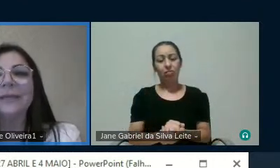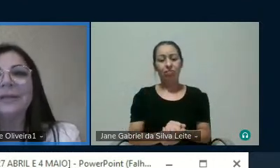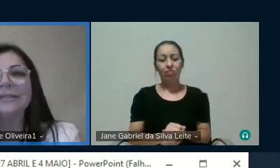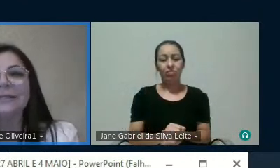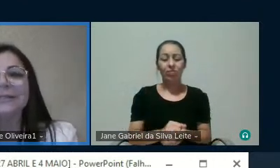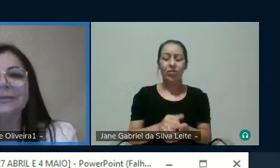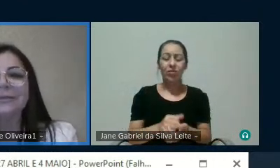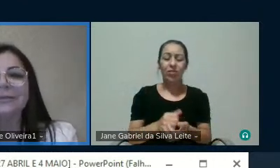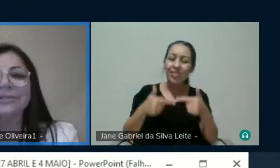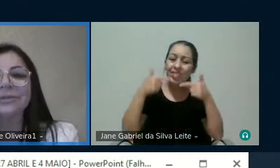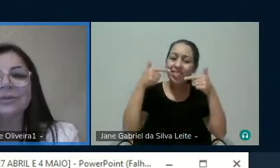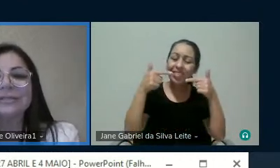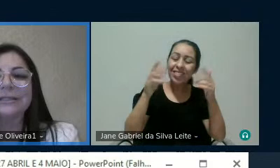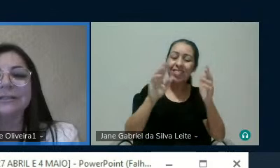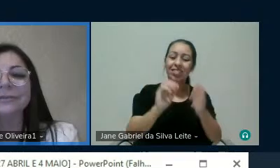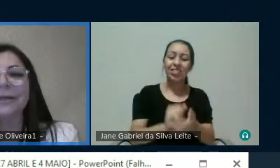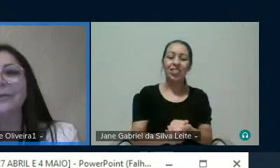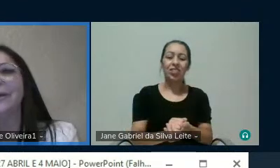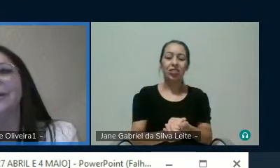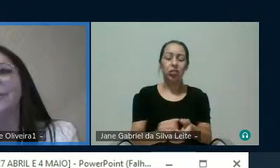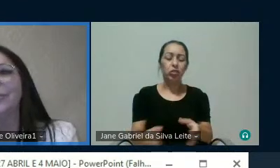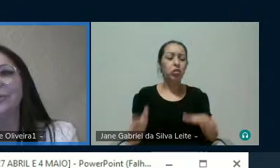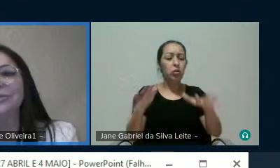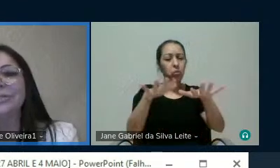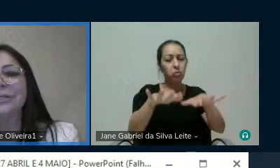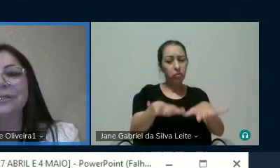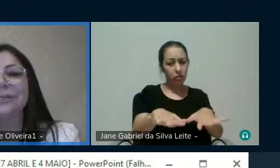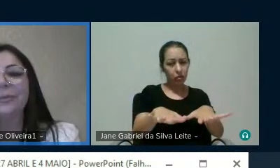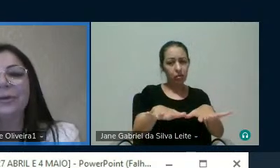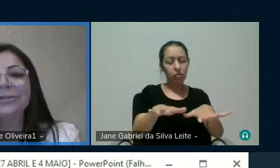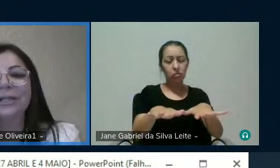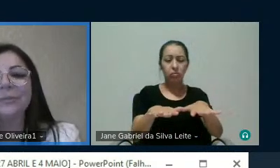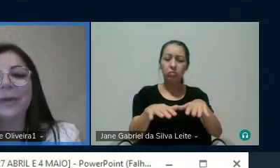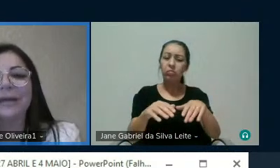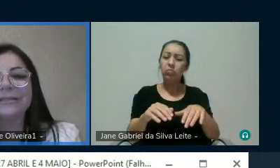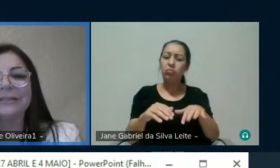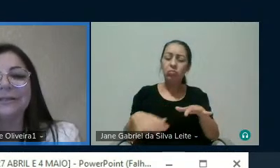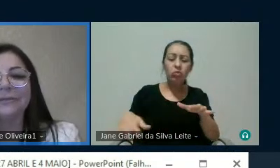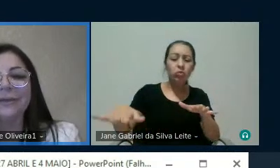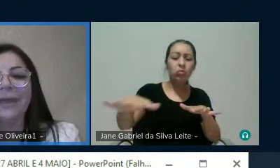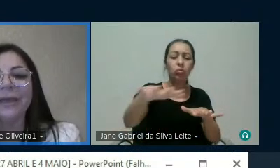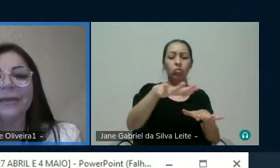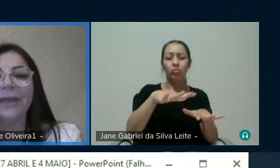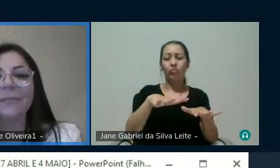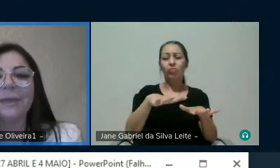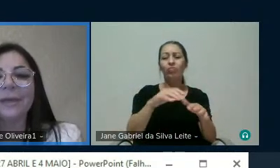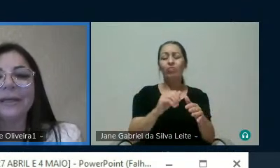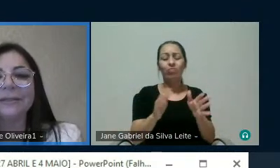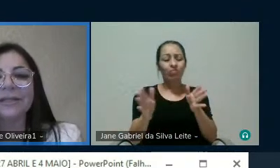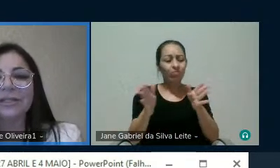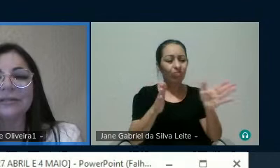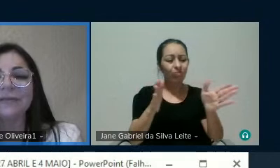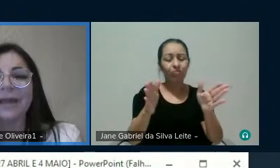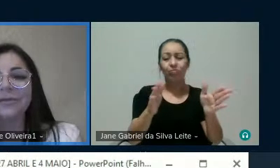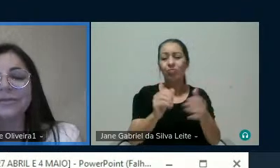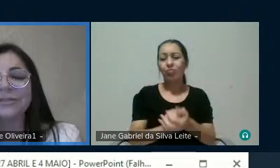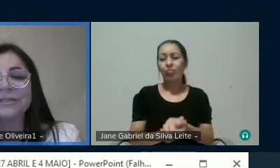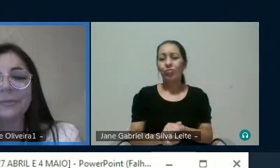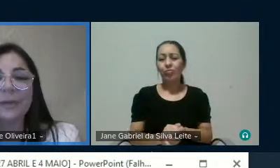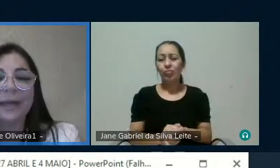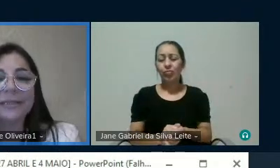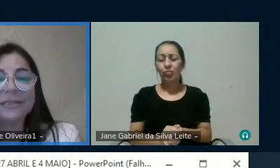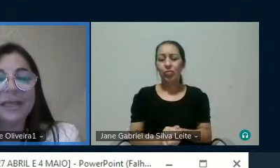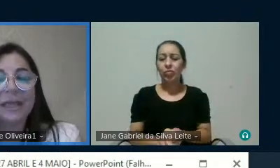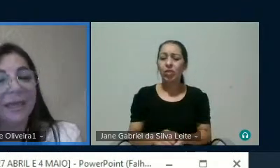humor, assim, ele apresenta situações de inclusão, né? Por onde ele passa. Então, é bem bacana, ele já tem